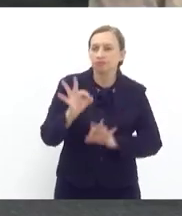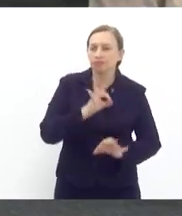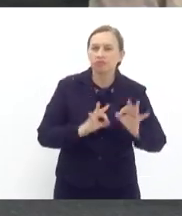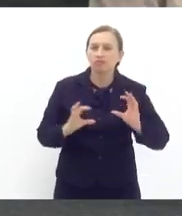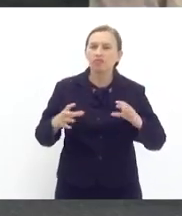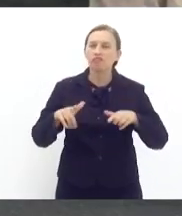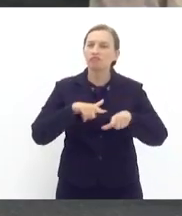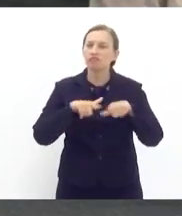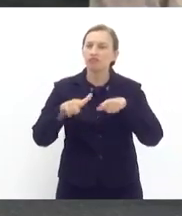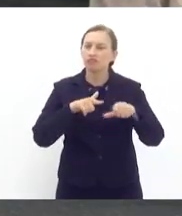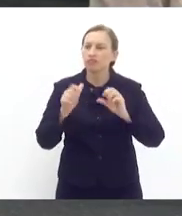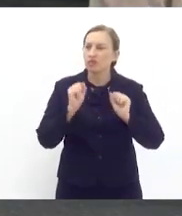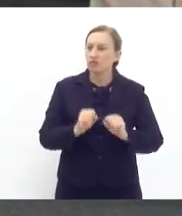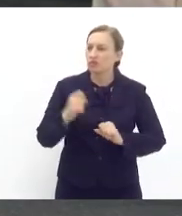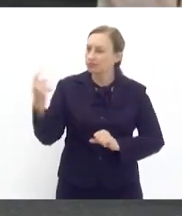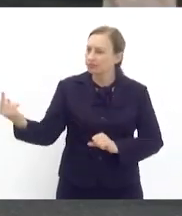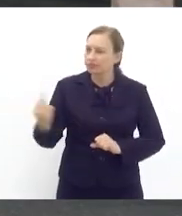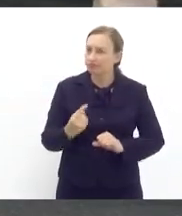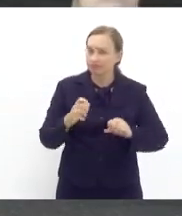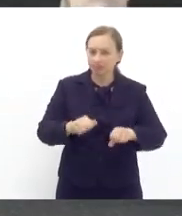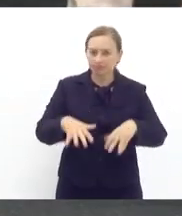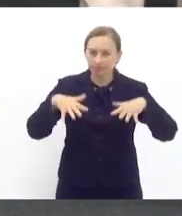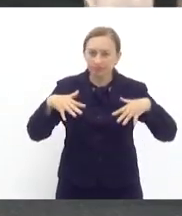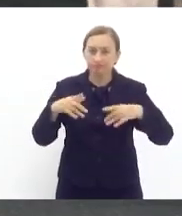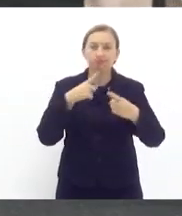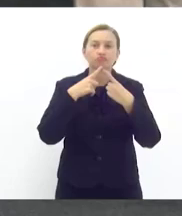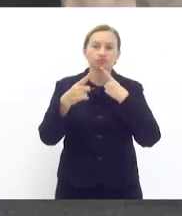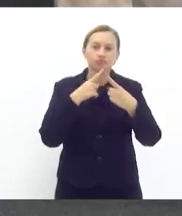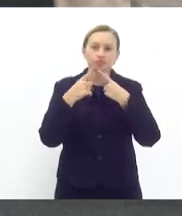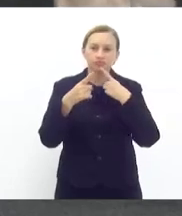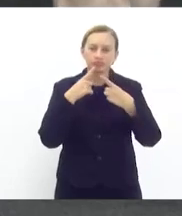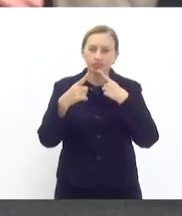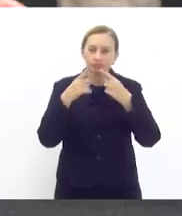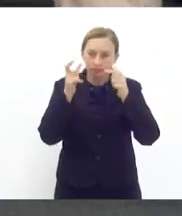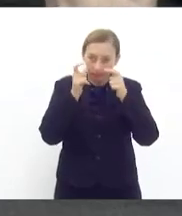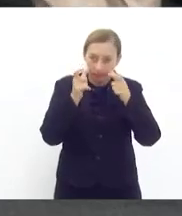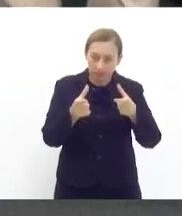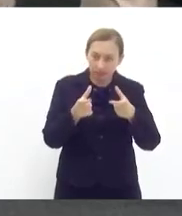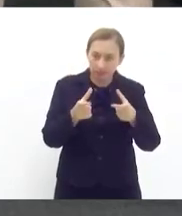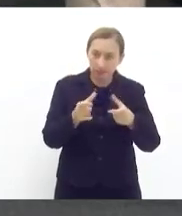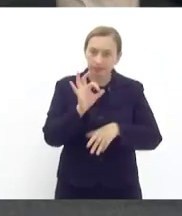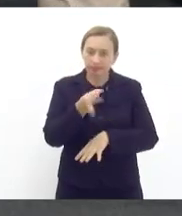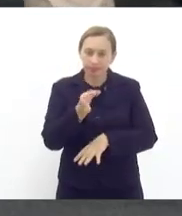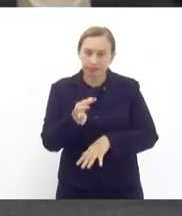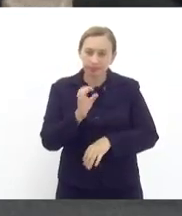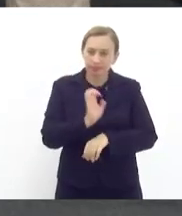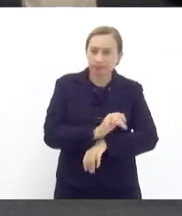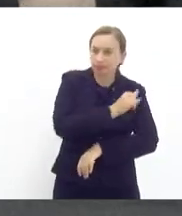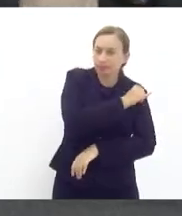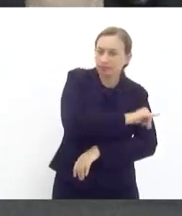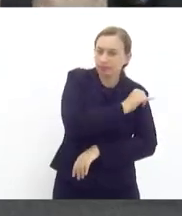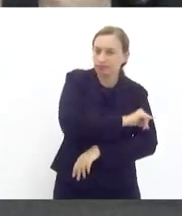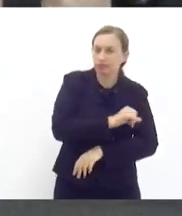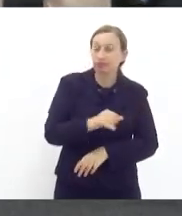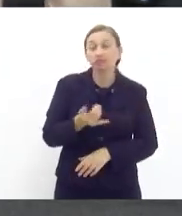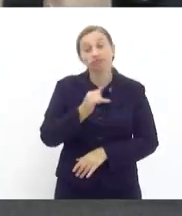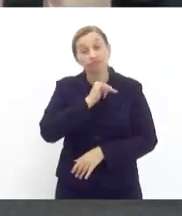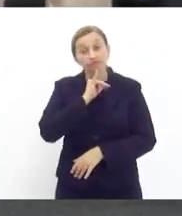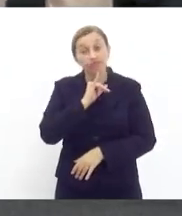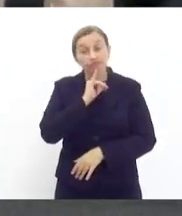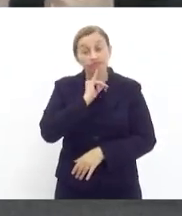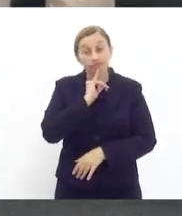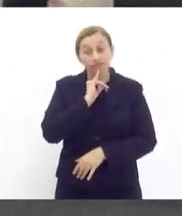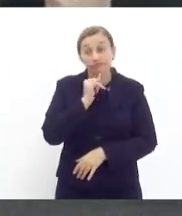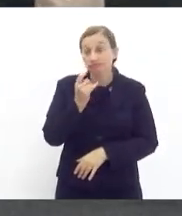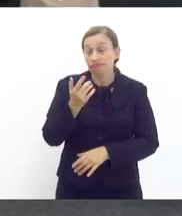para que a gente possa trazer para esse plenário uma discussão que atenda de faça a população do estado do Rio de Janeiro infelizmente a